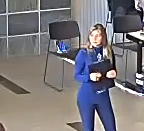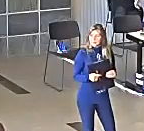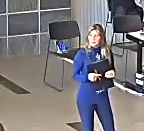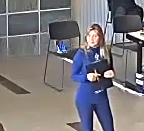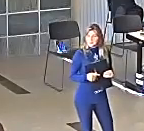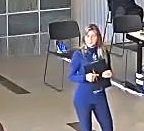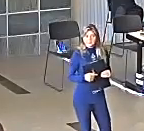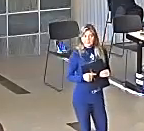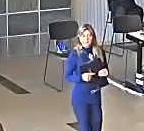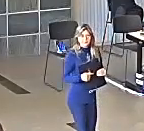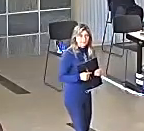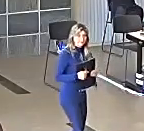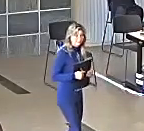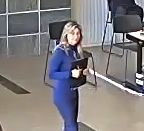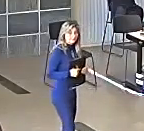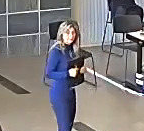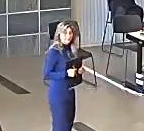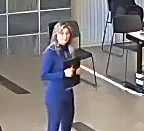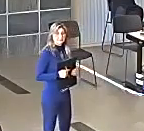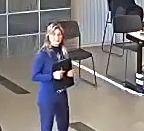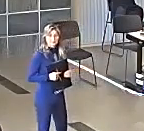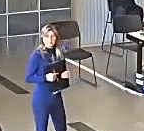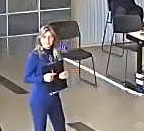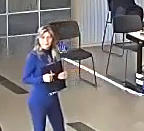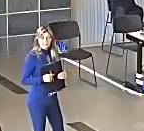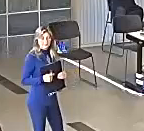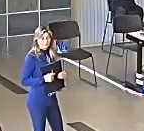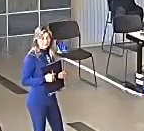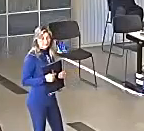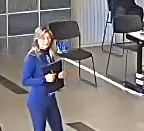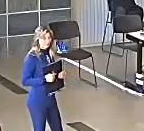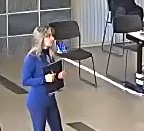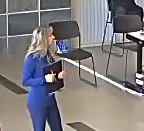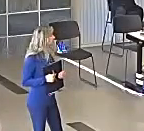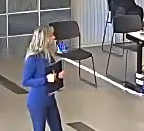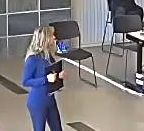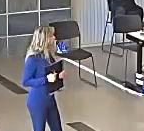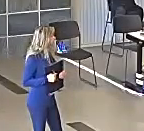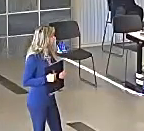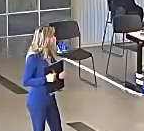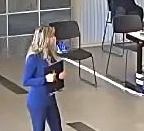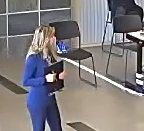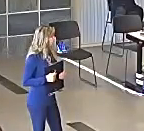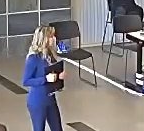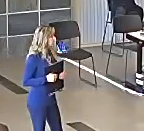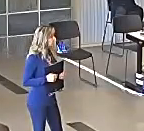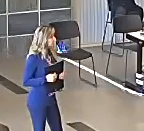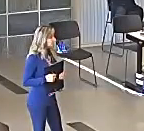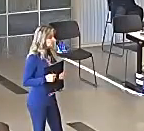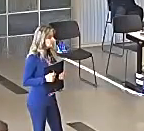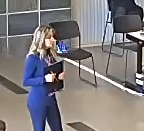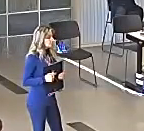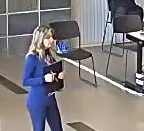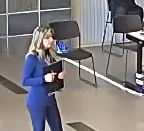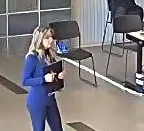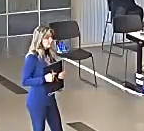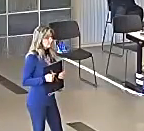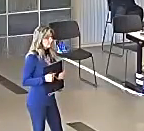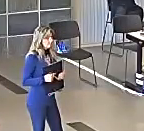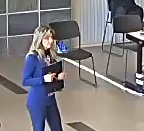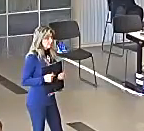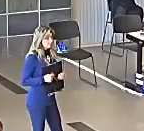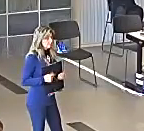para embarque e desembarque de pessoas na fabricação de veículos acessíveis ou seja os